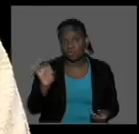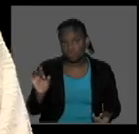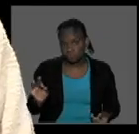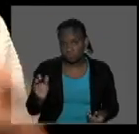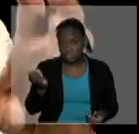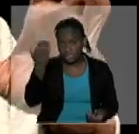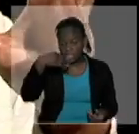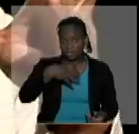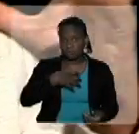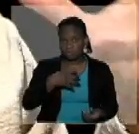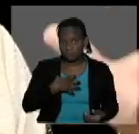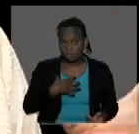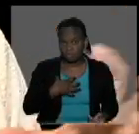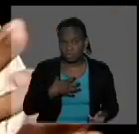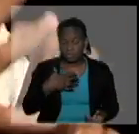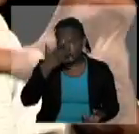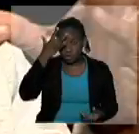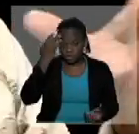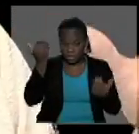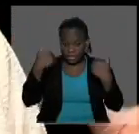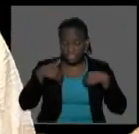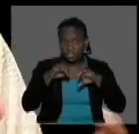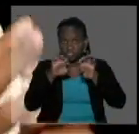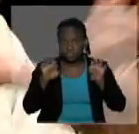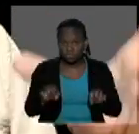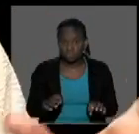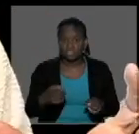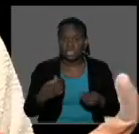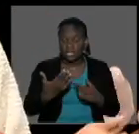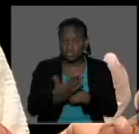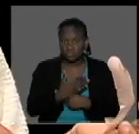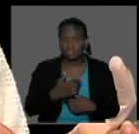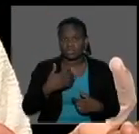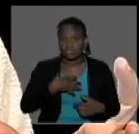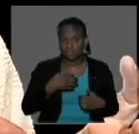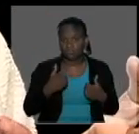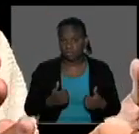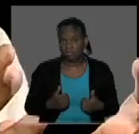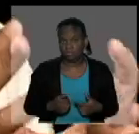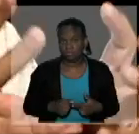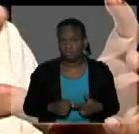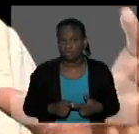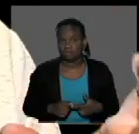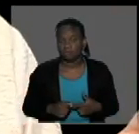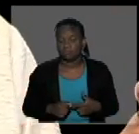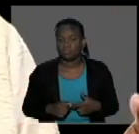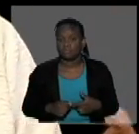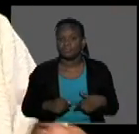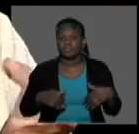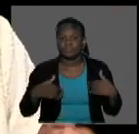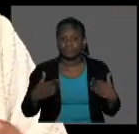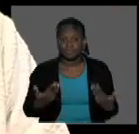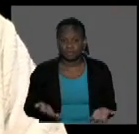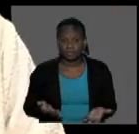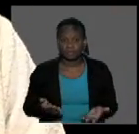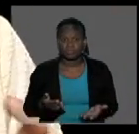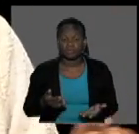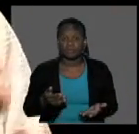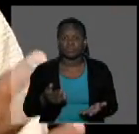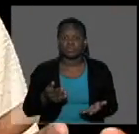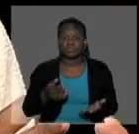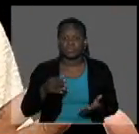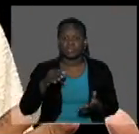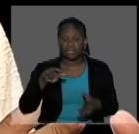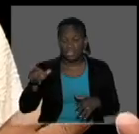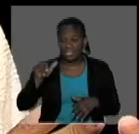subjetividade, aquilo que te integra, que te estrutura, que te dá sentido, né? O Inquice e o Vodun.